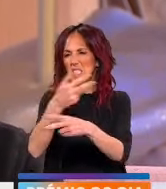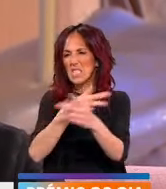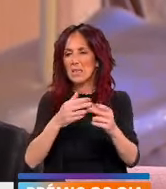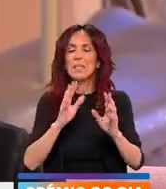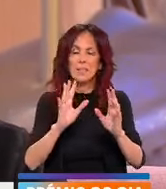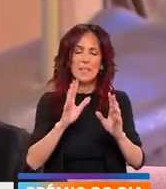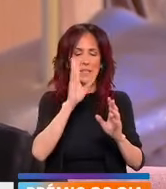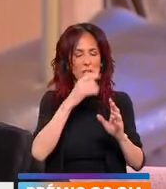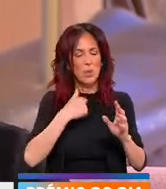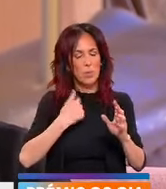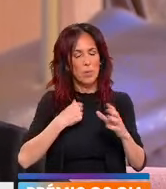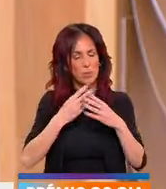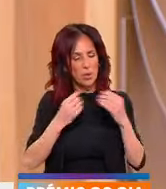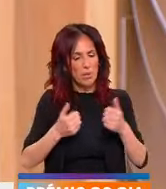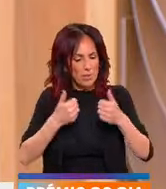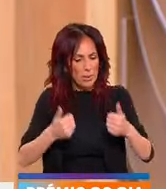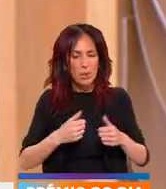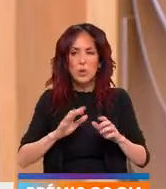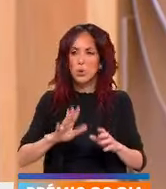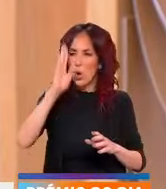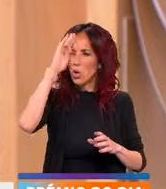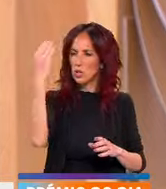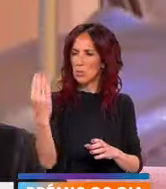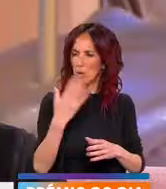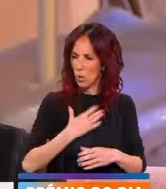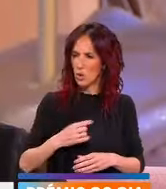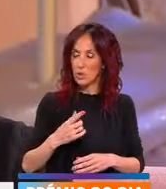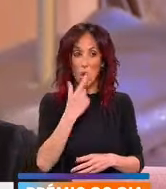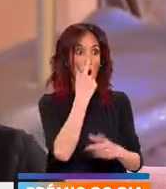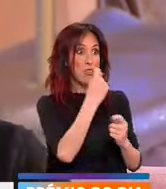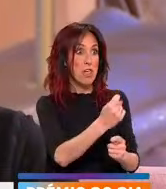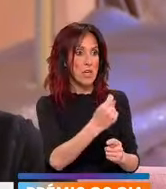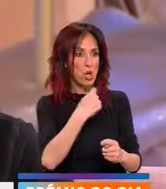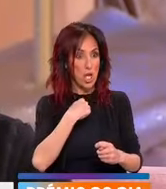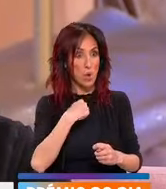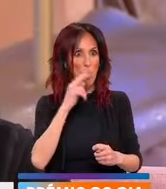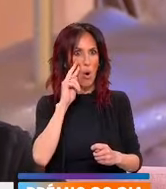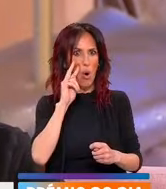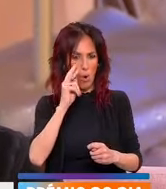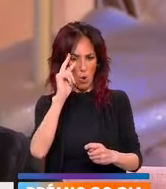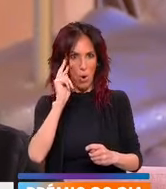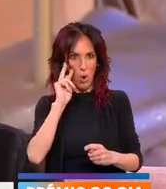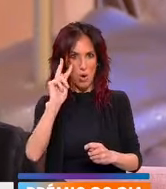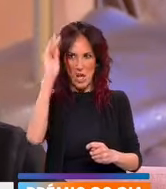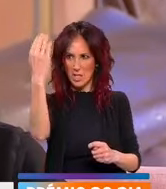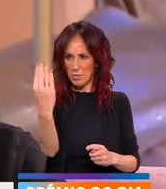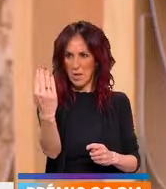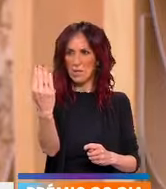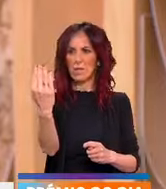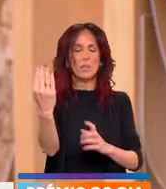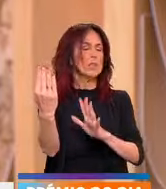afeita não me afet Tu Não gostas do que vês ao espelho odeio odeio é é é tão simples quanto isto é que eu acho mesmo que